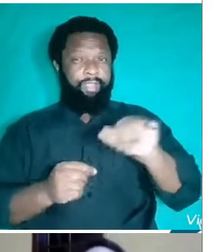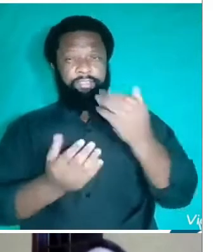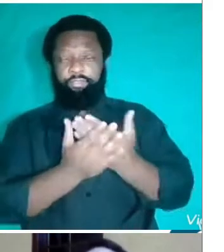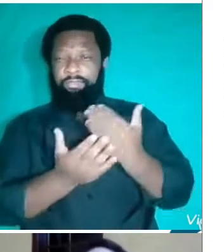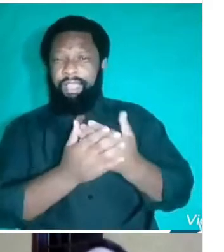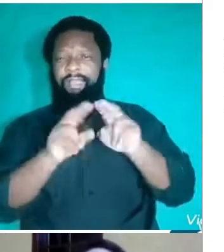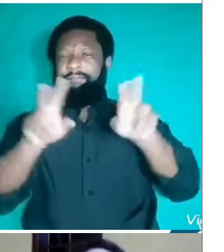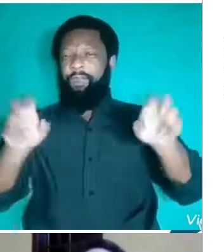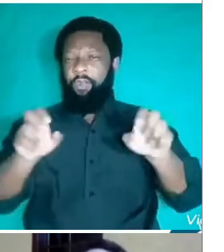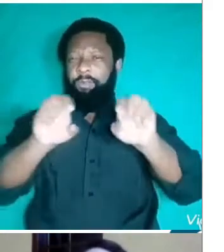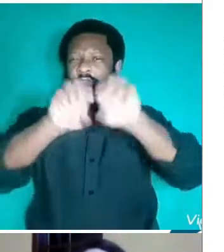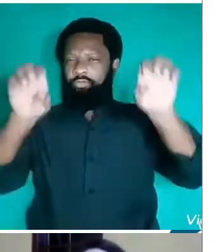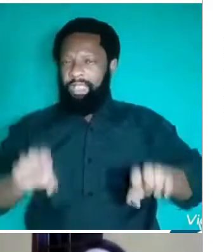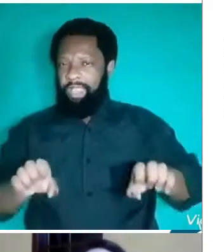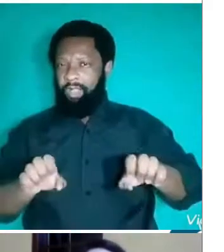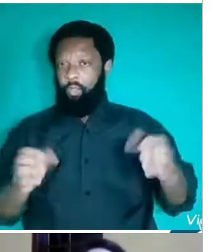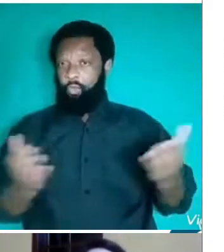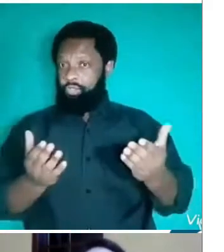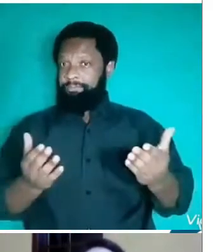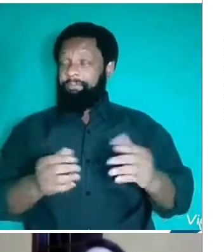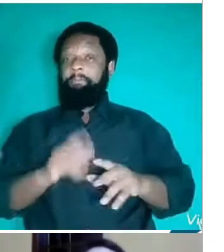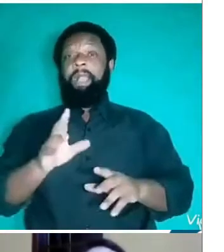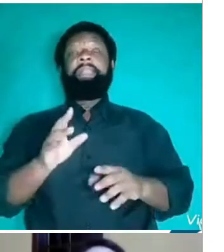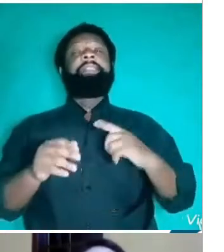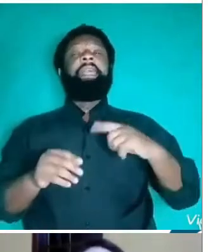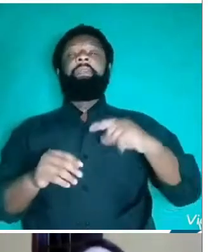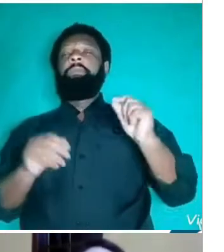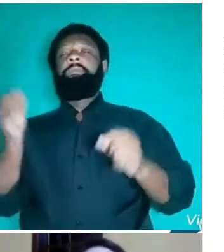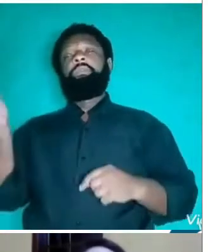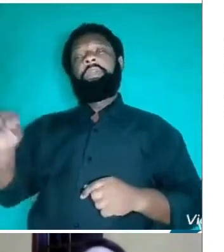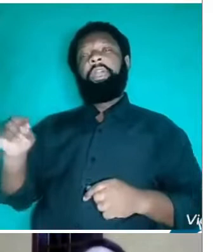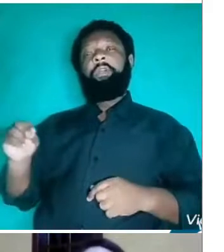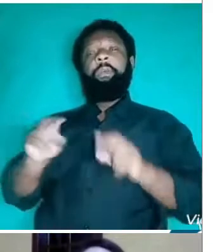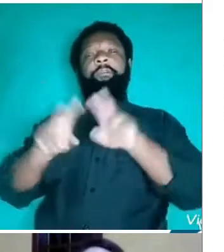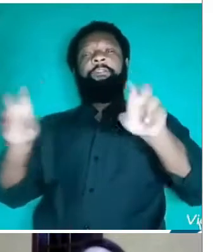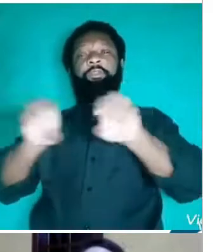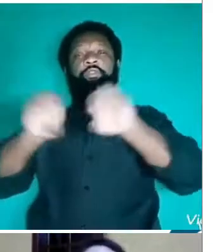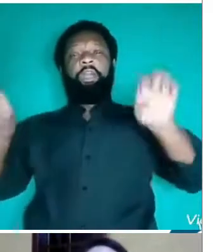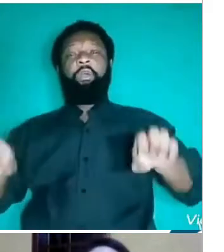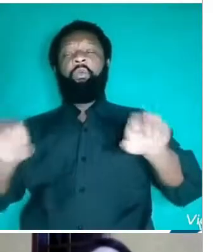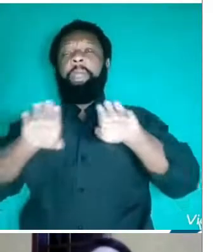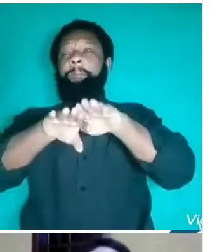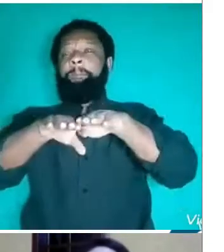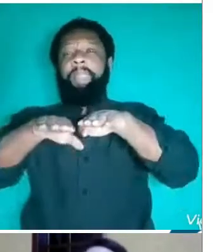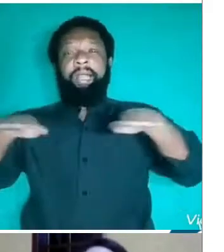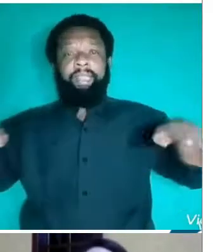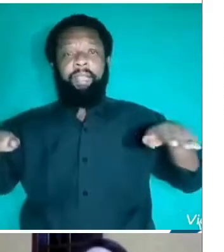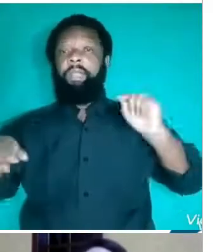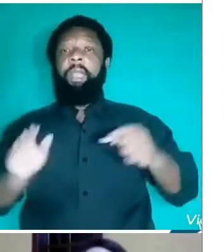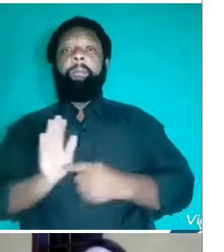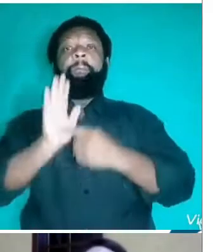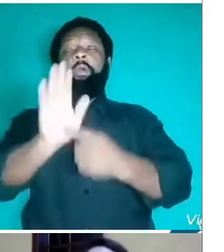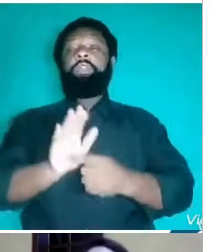estudar, né, as fórmulas estruturais ainda na aula de hoje. Eu coloquei aqui uma fórmula estrutural plana, né? Onde